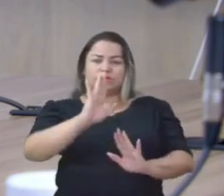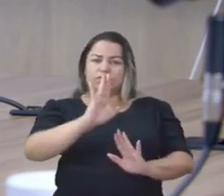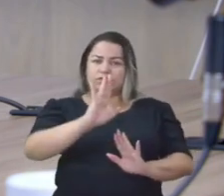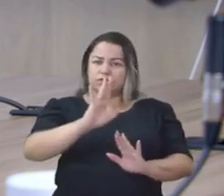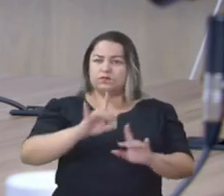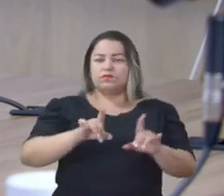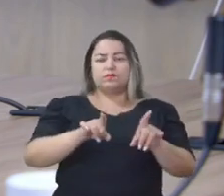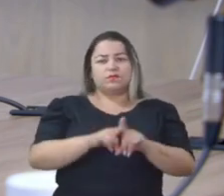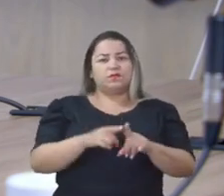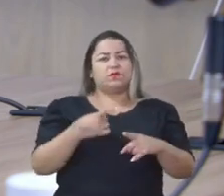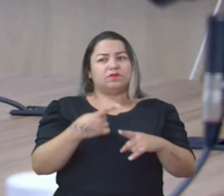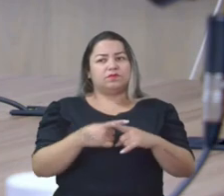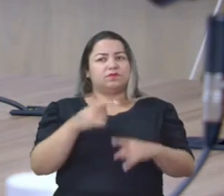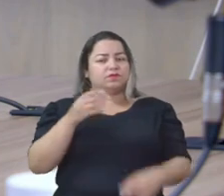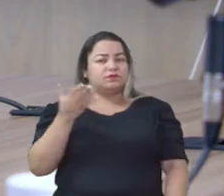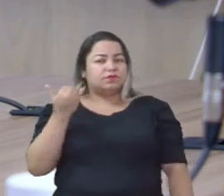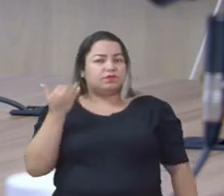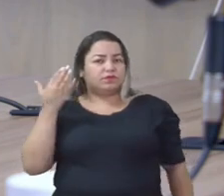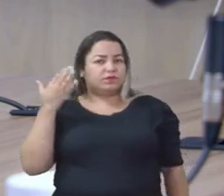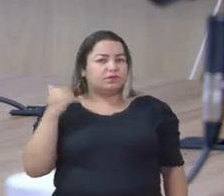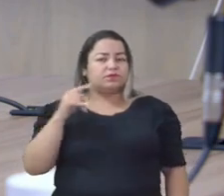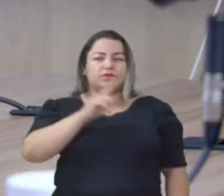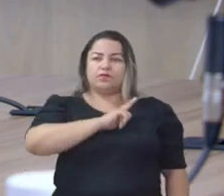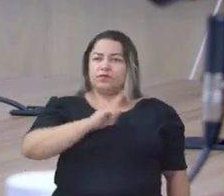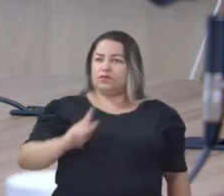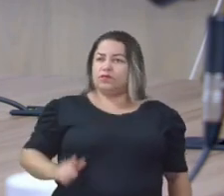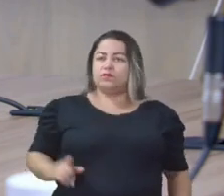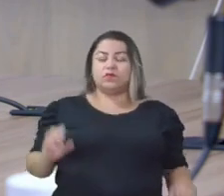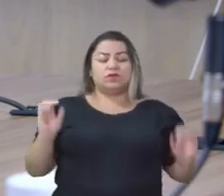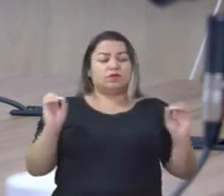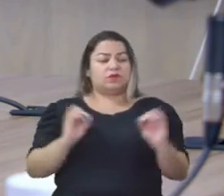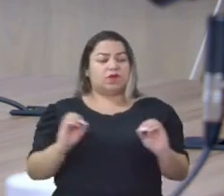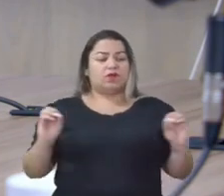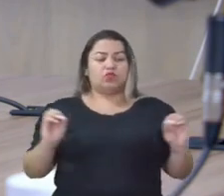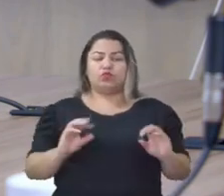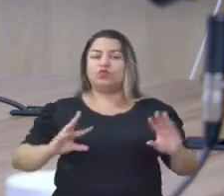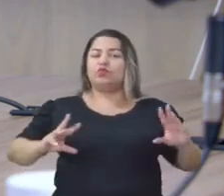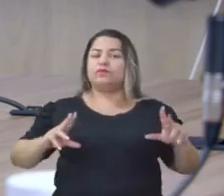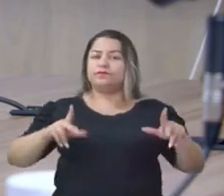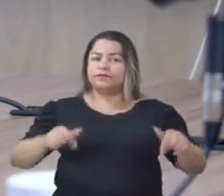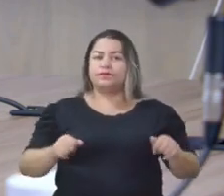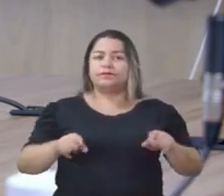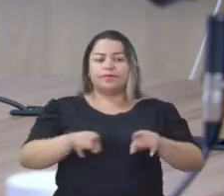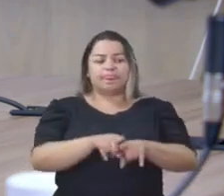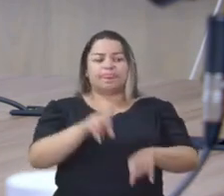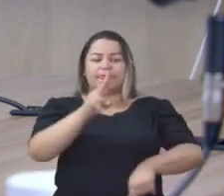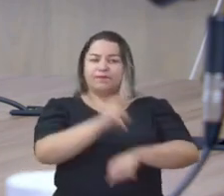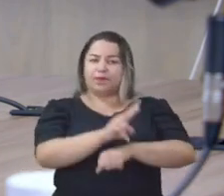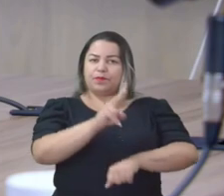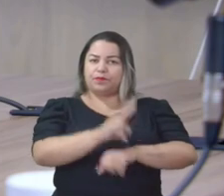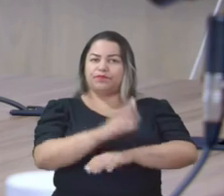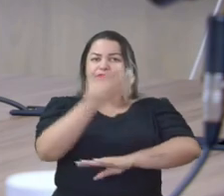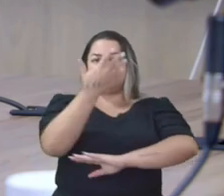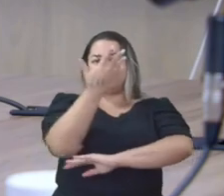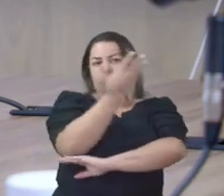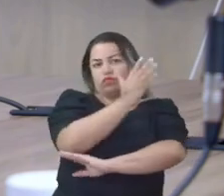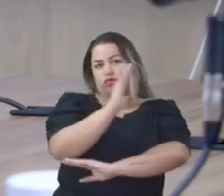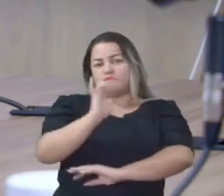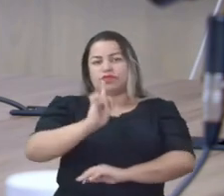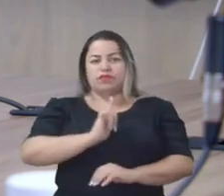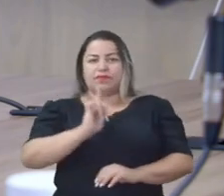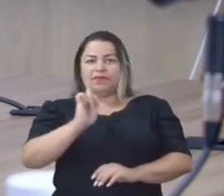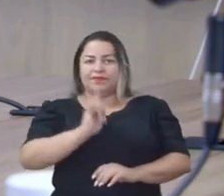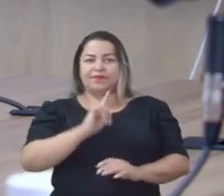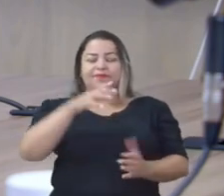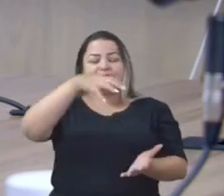por conta também dos antigos governos onde zeraram praticamente todas as proteções ambientais que tinham, né, em